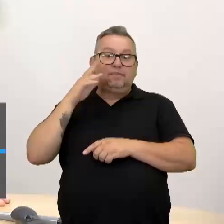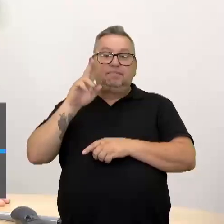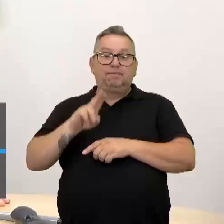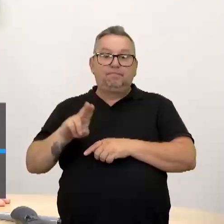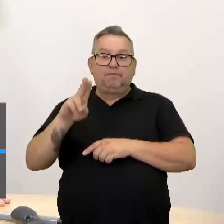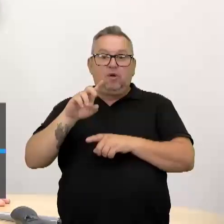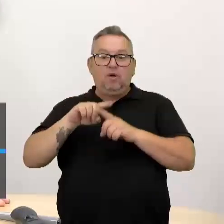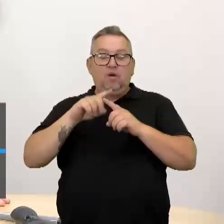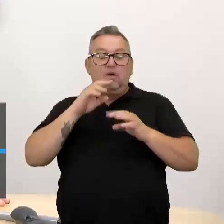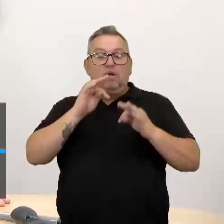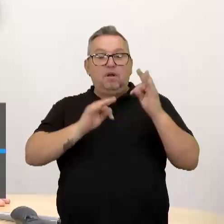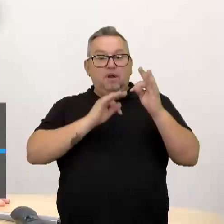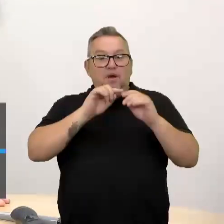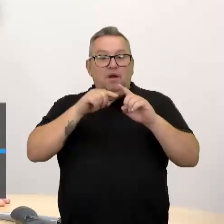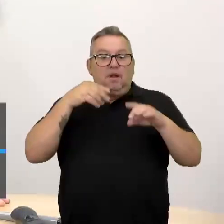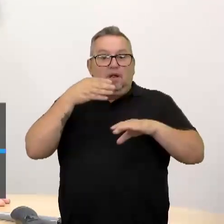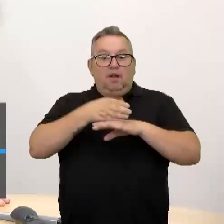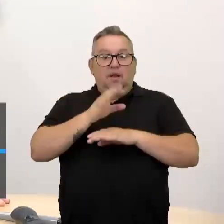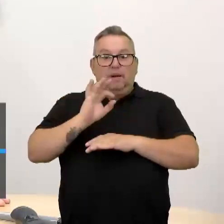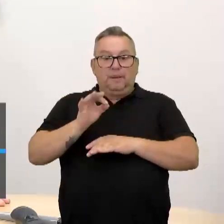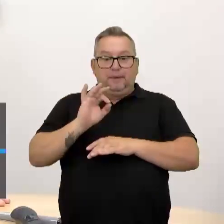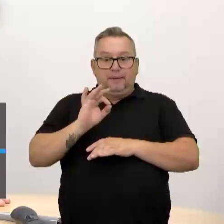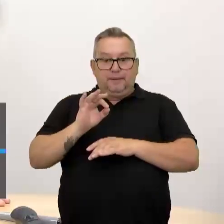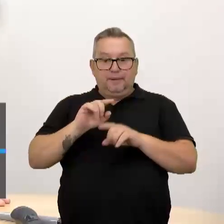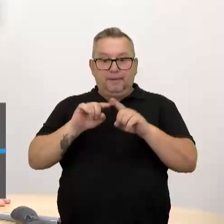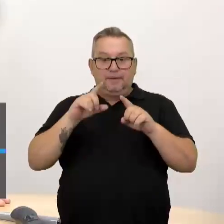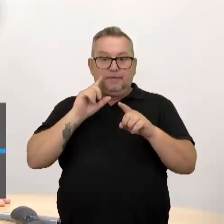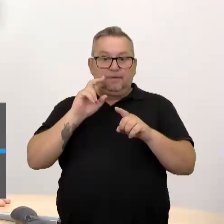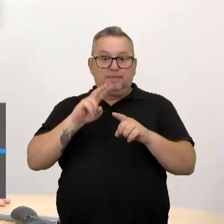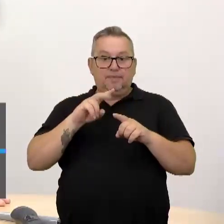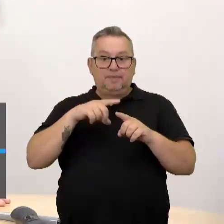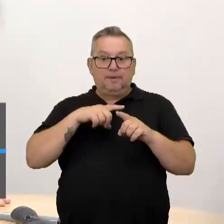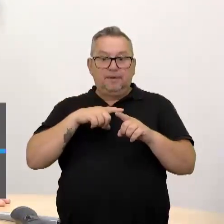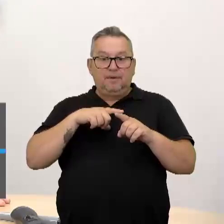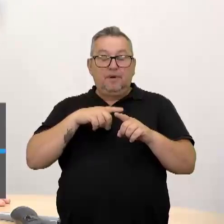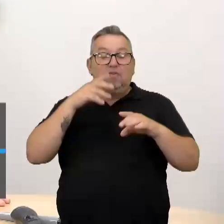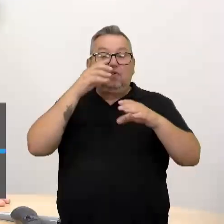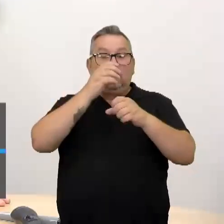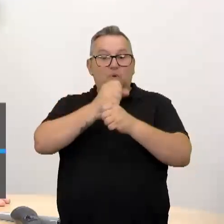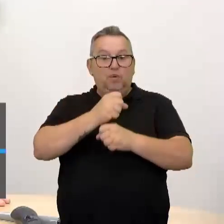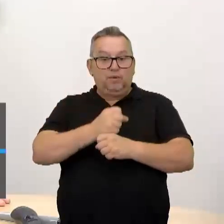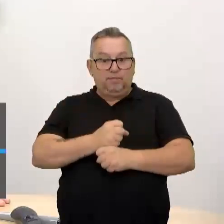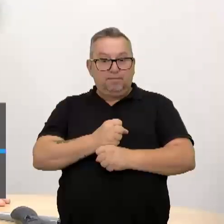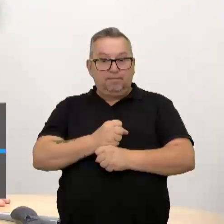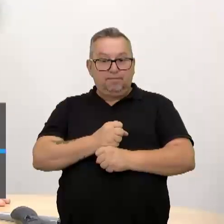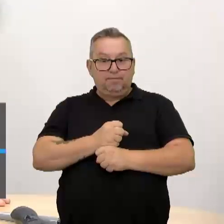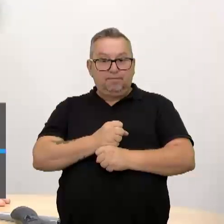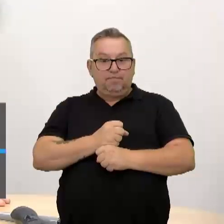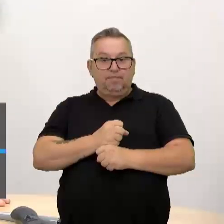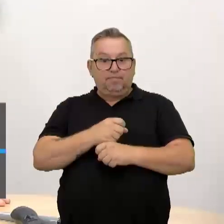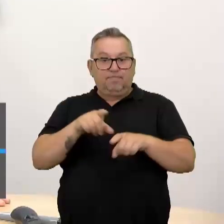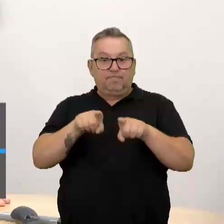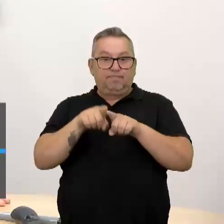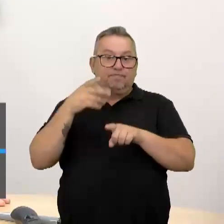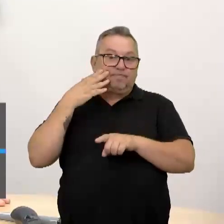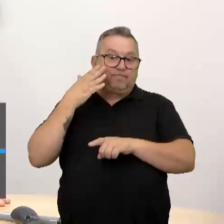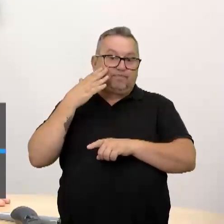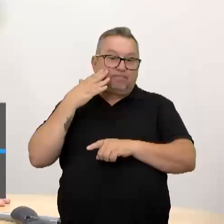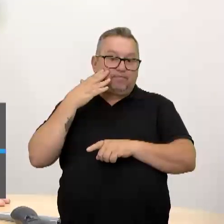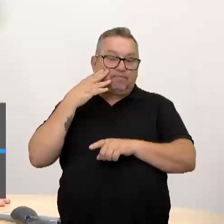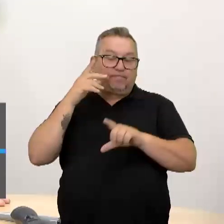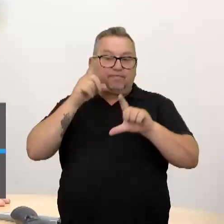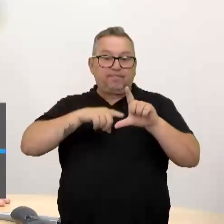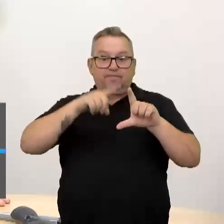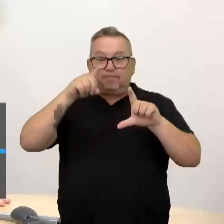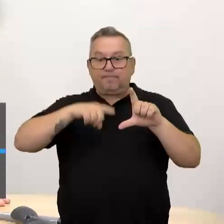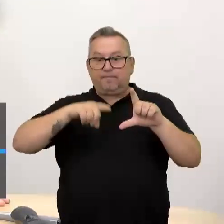Então, a tecnologia ela vem para isso mesmo. Então, por isso essa questão aí de contabilizar o solo e saber, né, as características